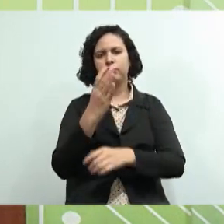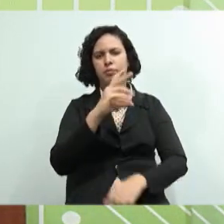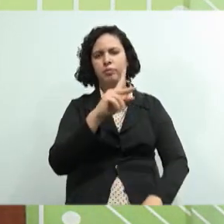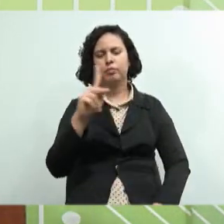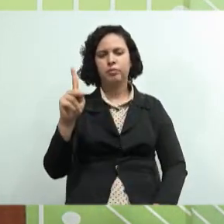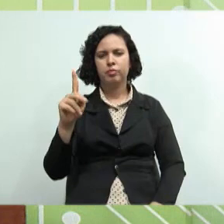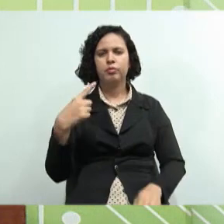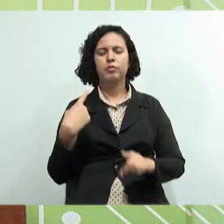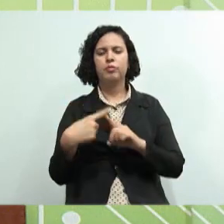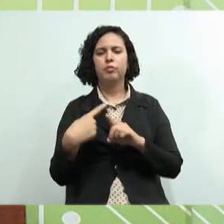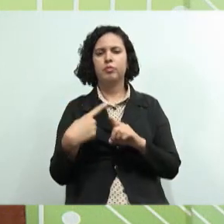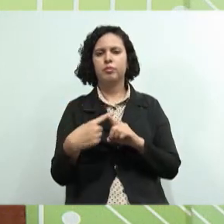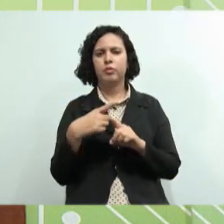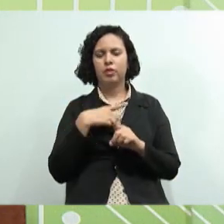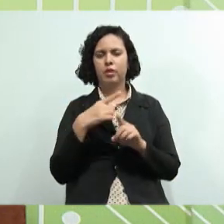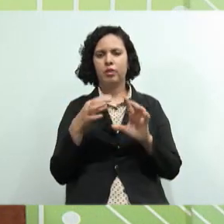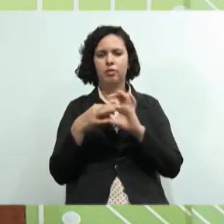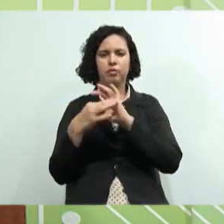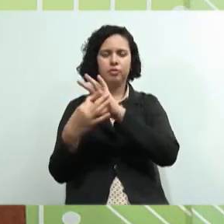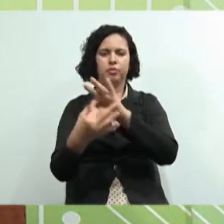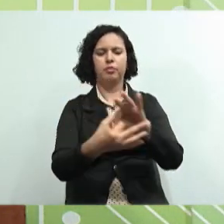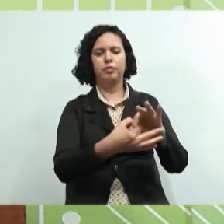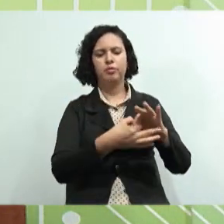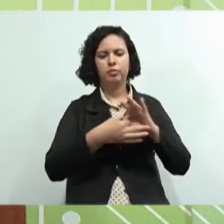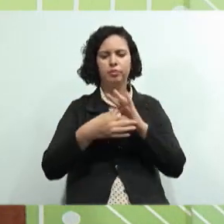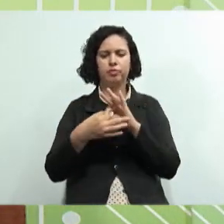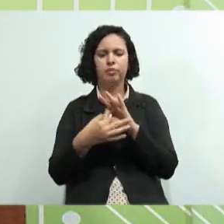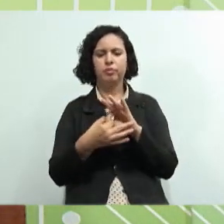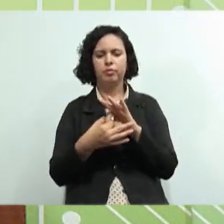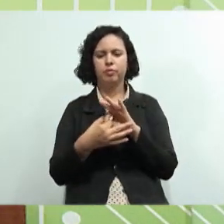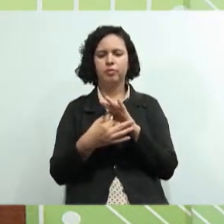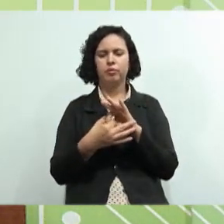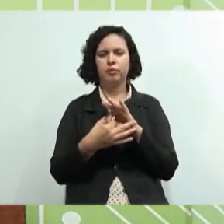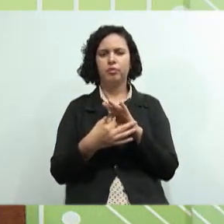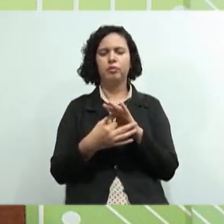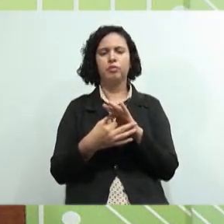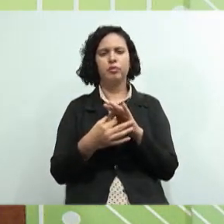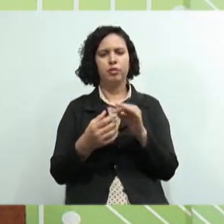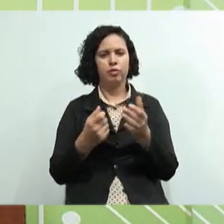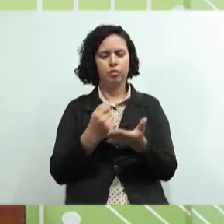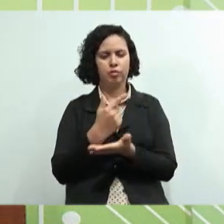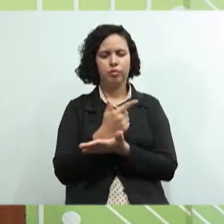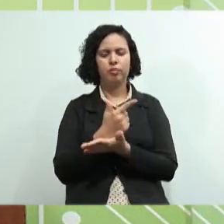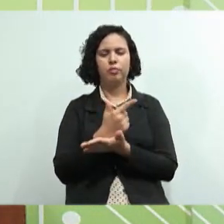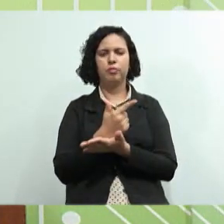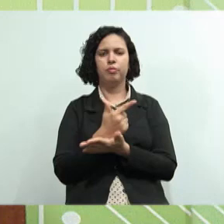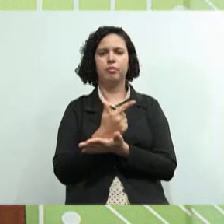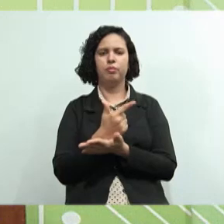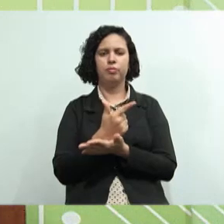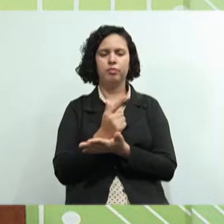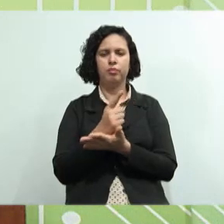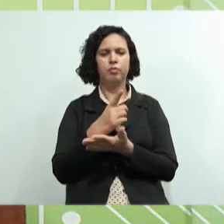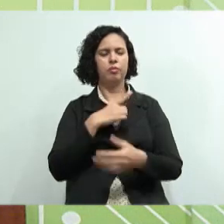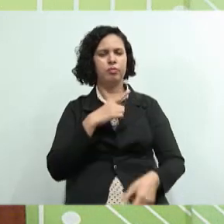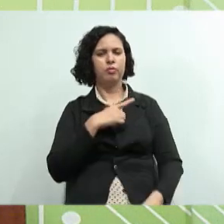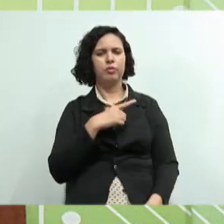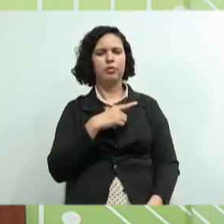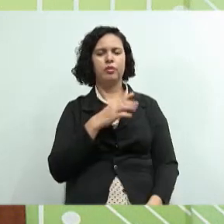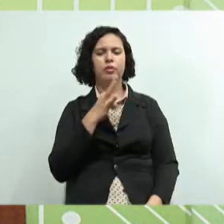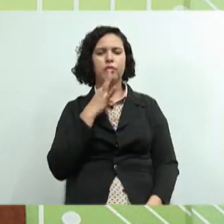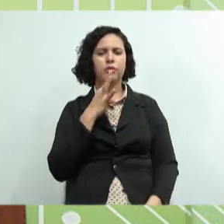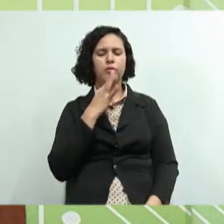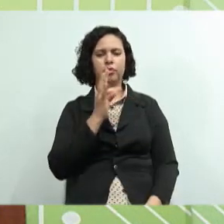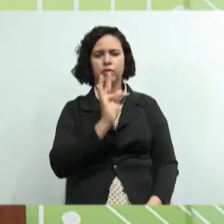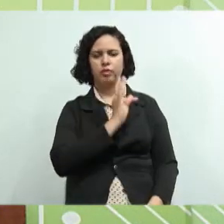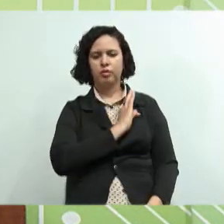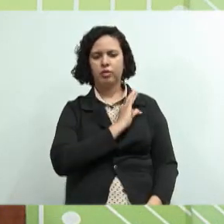coletivo. Nós vamos ter que a união vai fazer a força aí para a gente poder equipar melhor, trazer mais conhecimento técnico, organizar